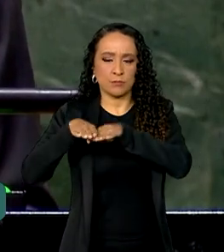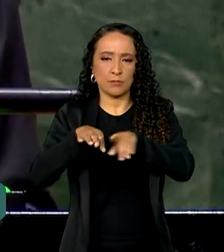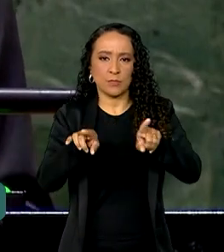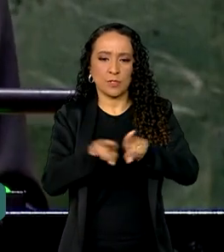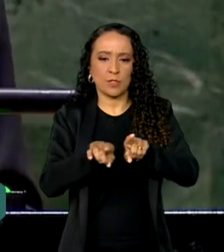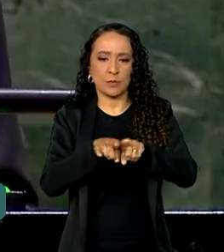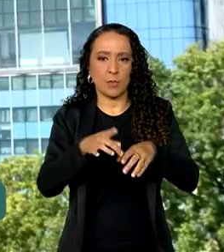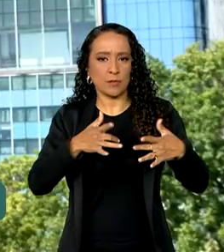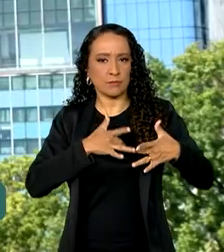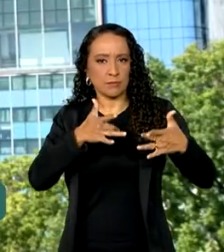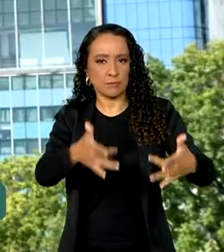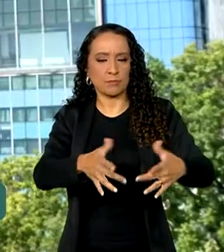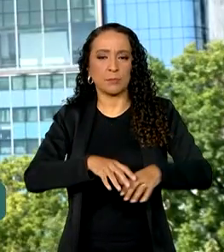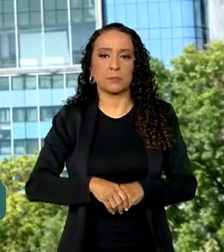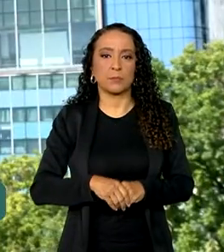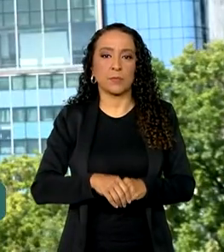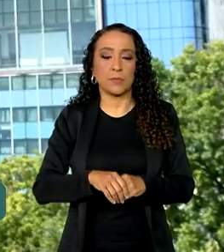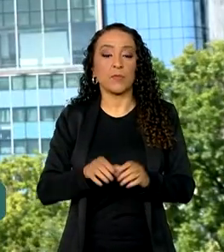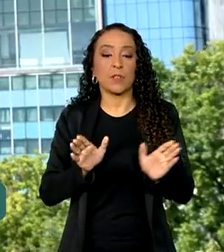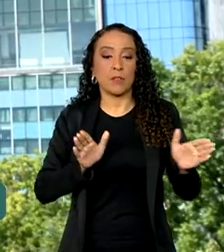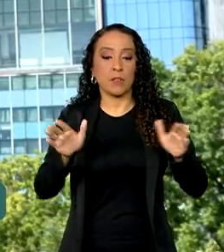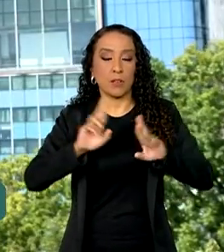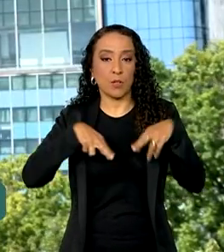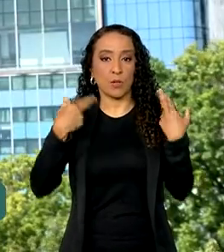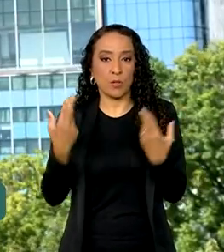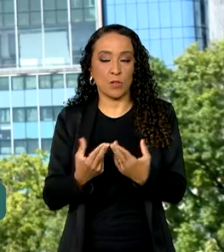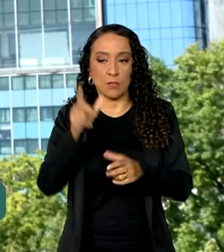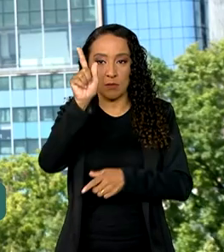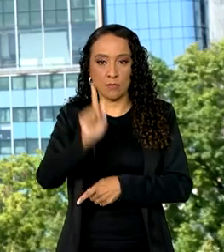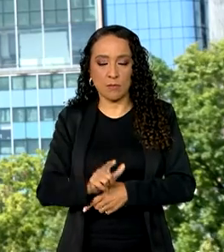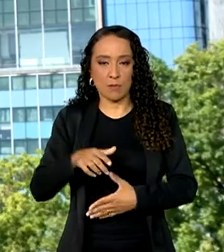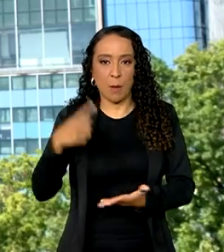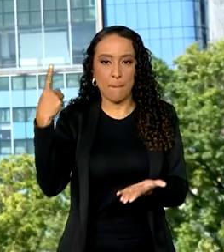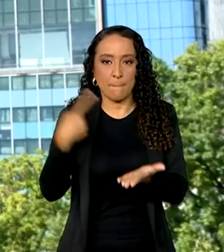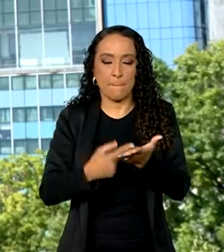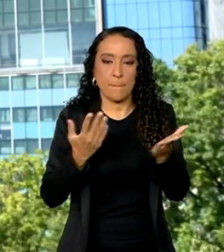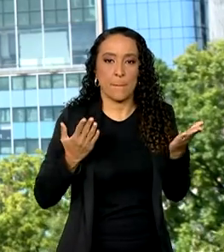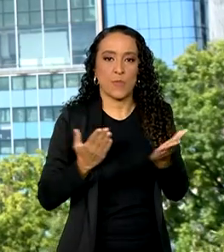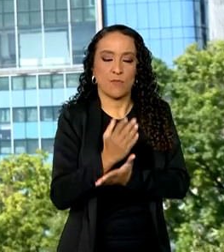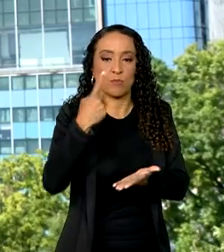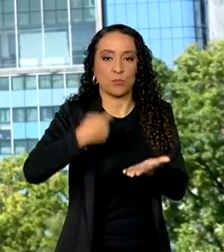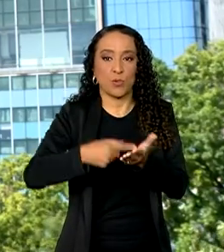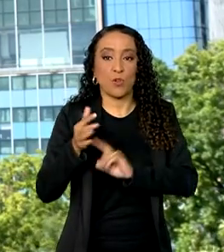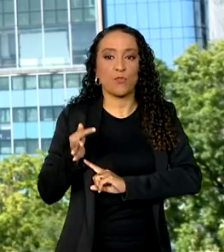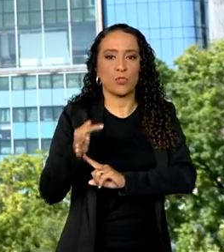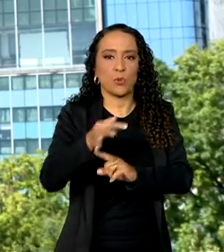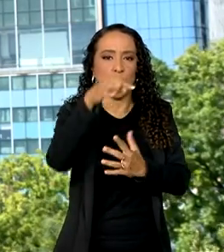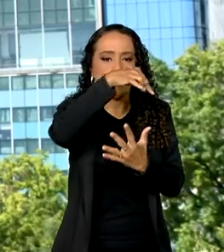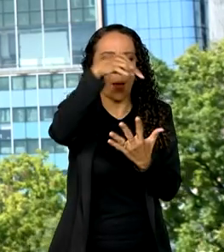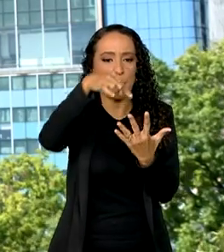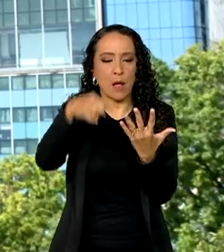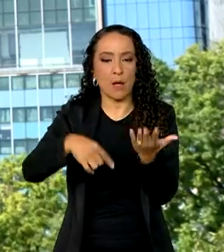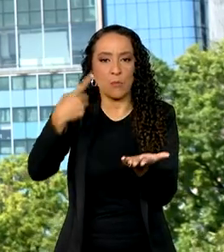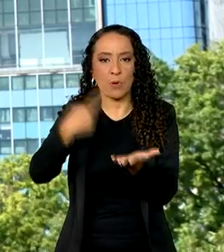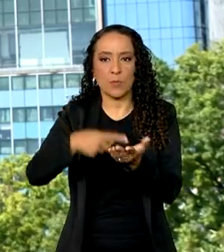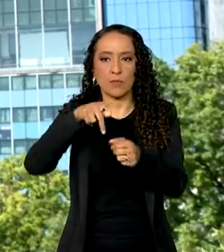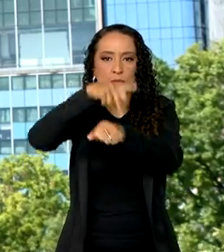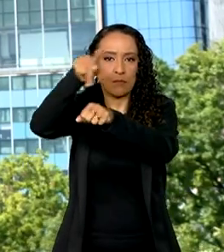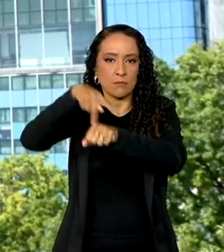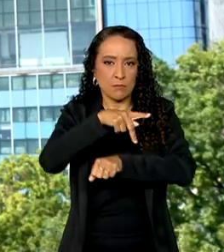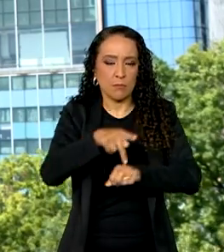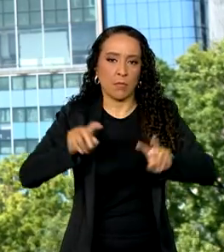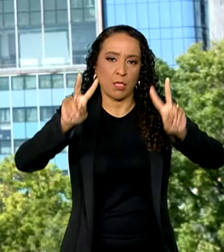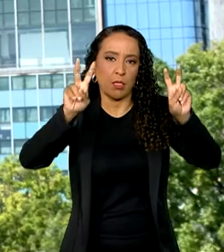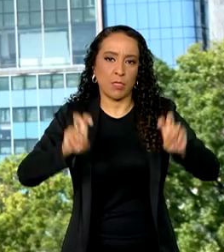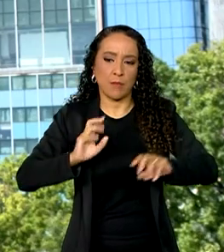da solidariedade. Durante a cúpula, os governantes aprovaram um pacto para o futuro, que estabelece os compromissos dos países com